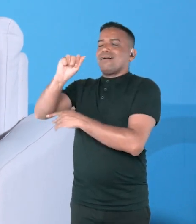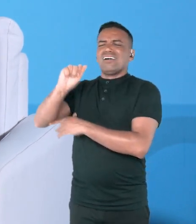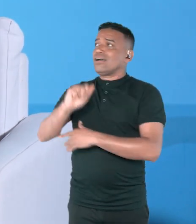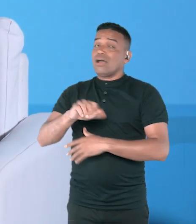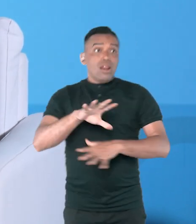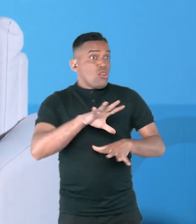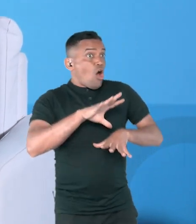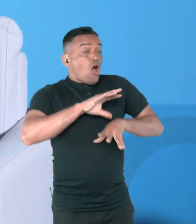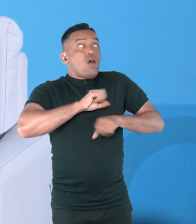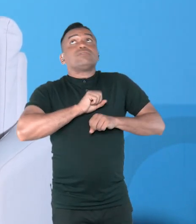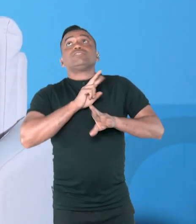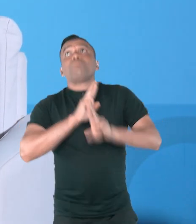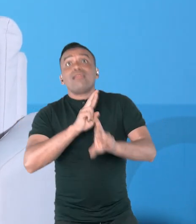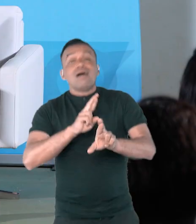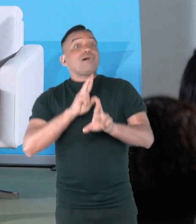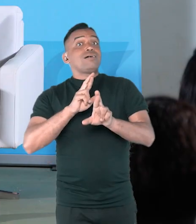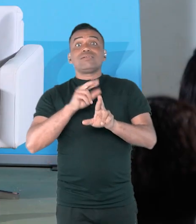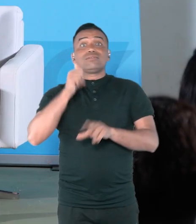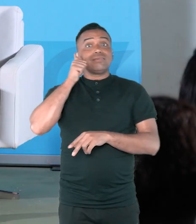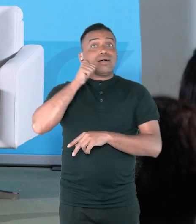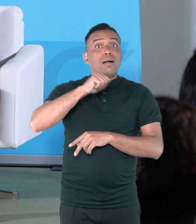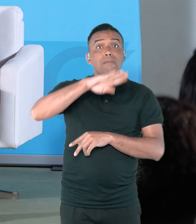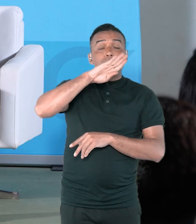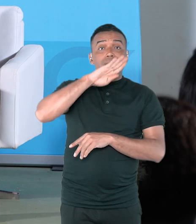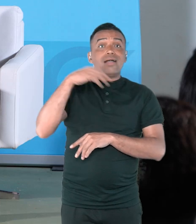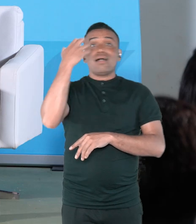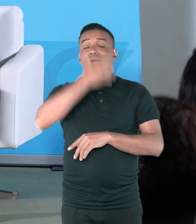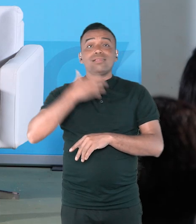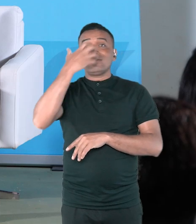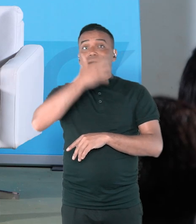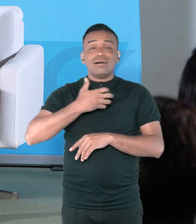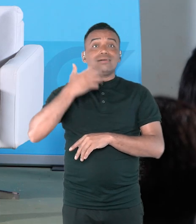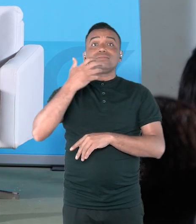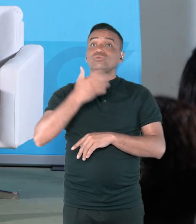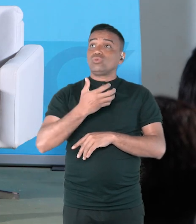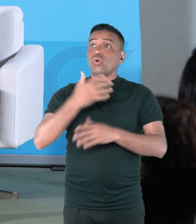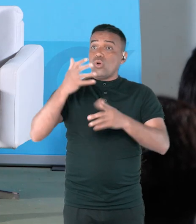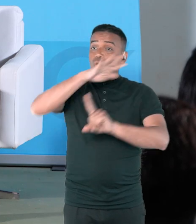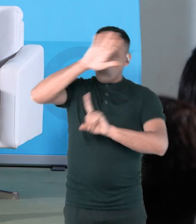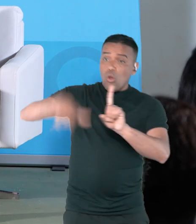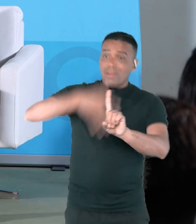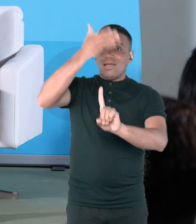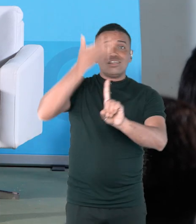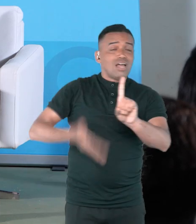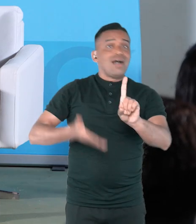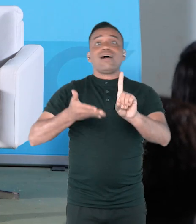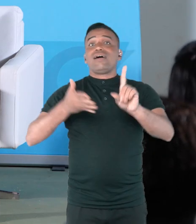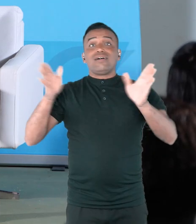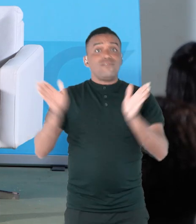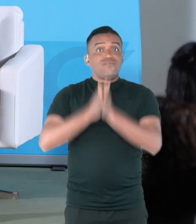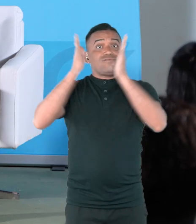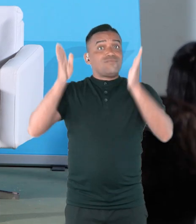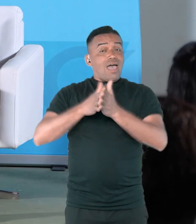fala, eu fui tomado pela esperança, minha mãe estava cantando o seu nome. A música com que era homenageada em todas as suas